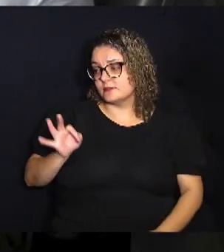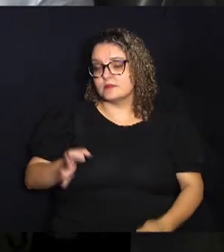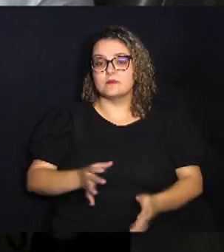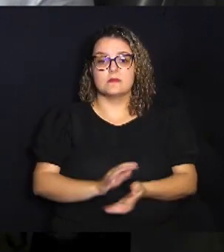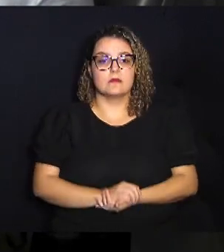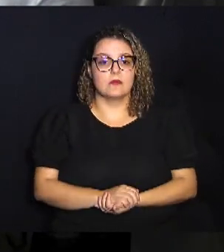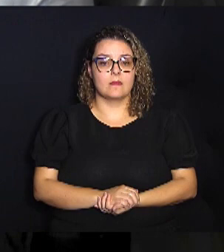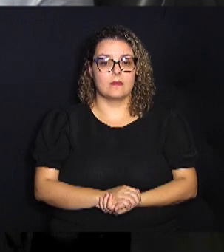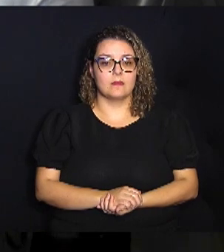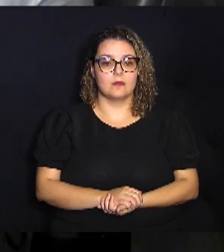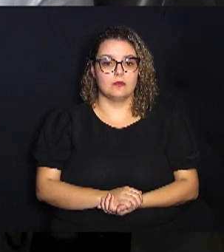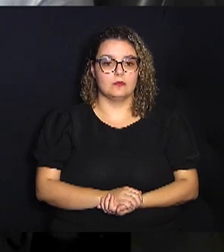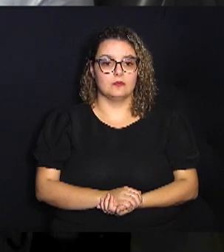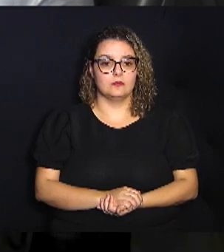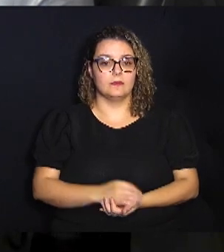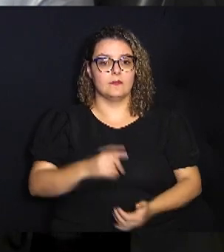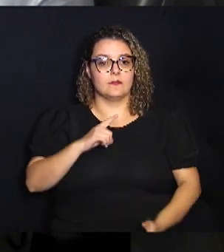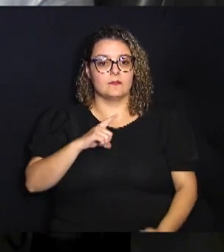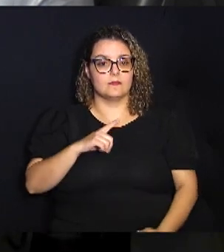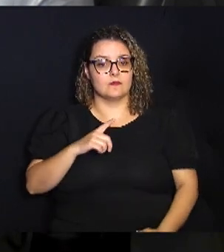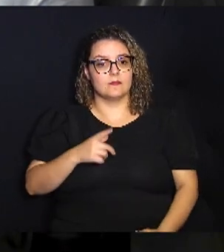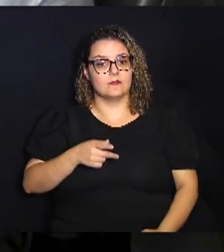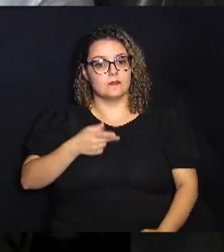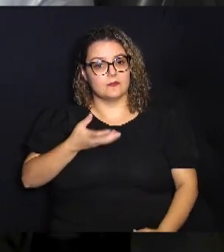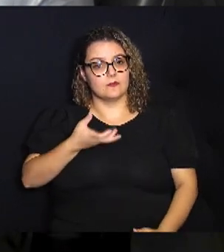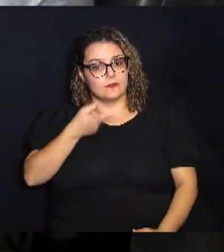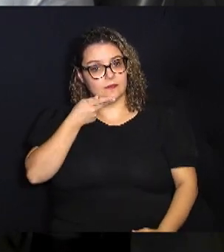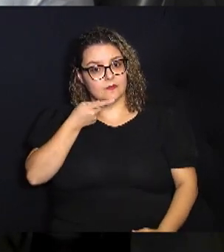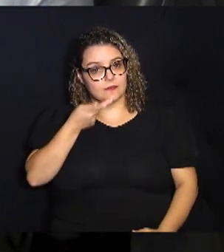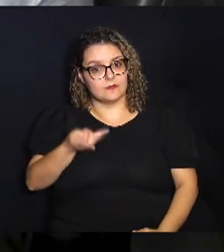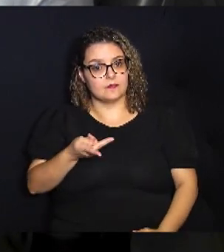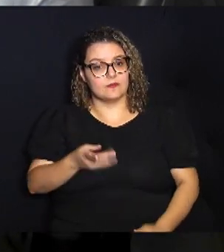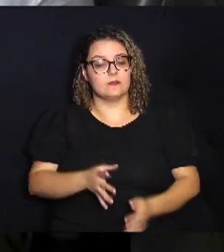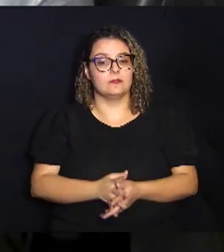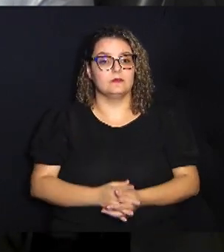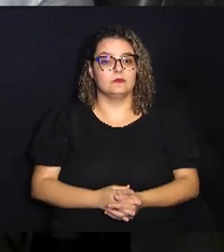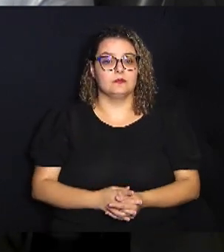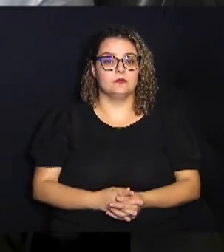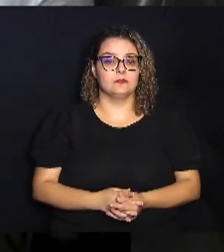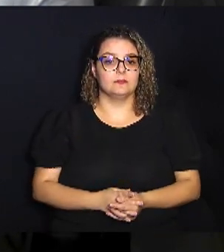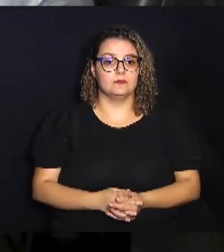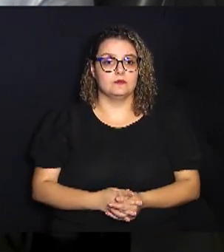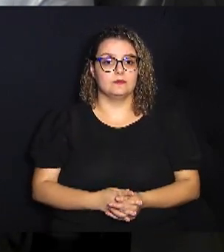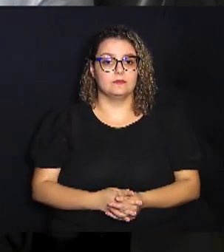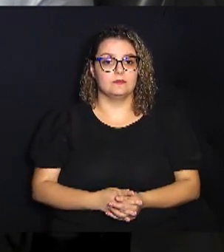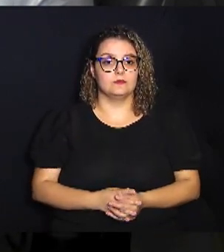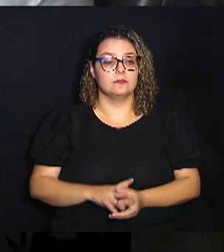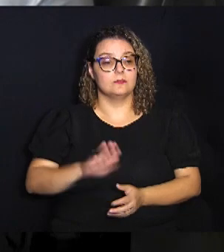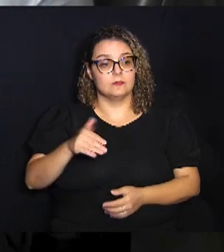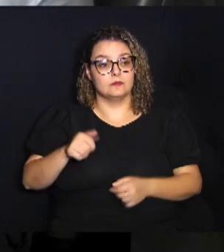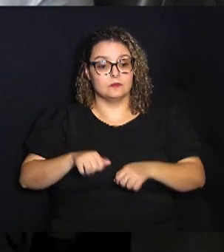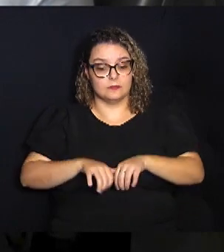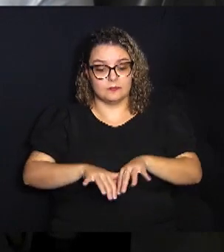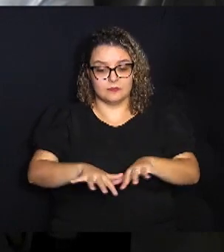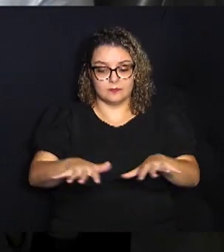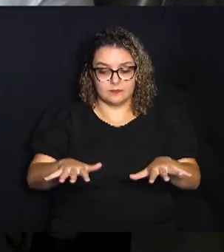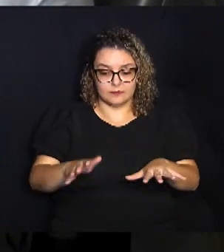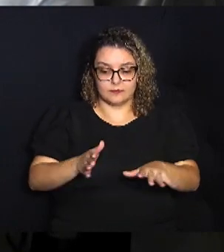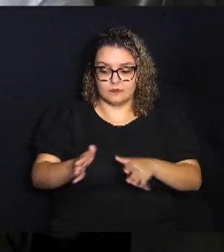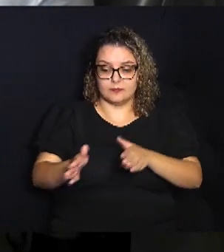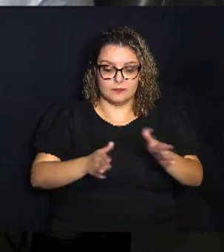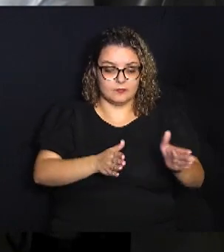vereador? E a gente tem aí, eu queria que o senhor falasse um pouquinho quando o senhor abre esse leque, com esse